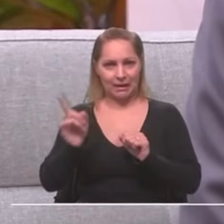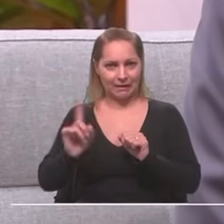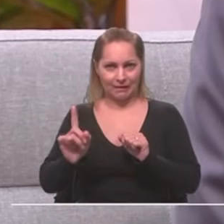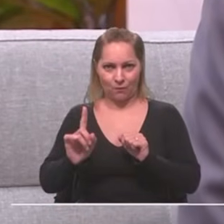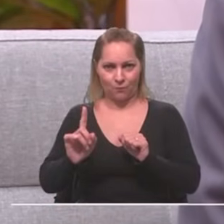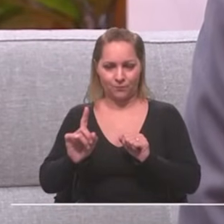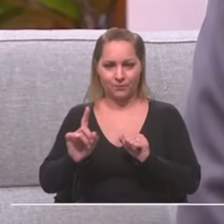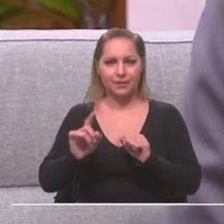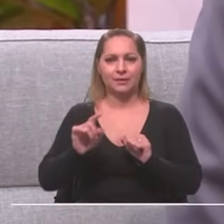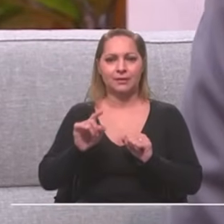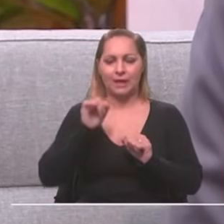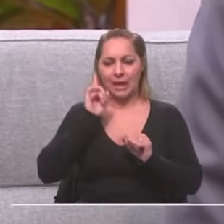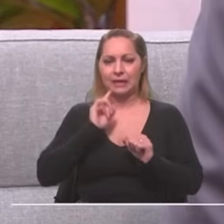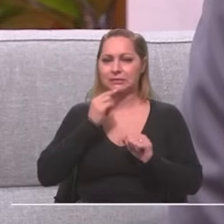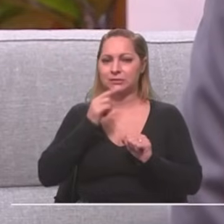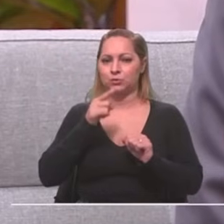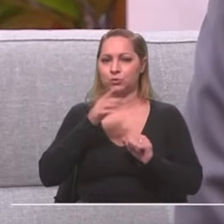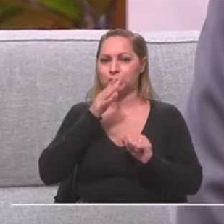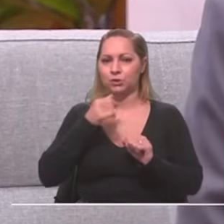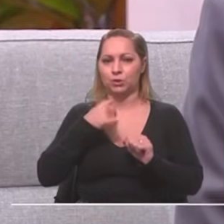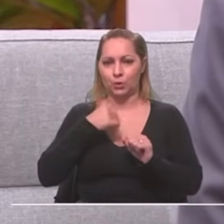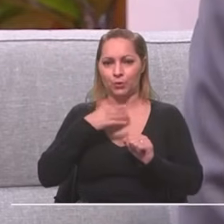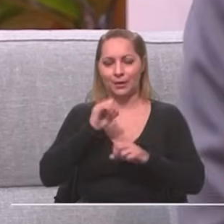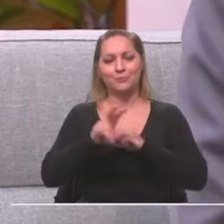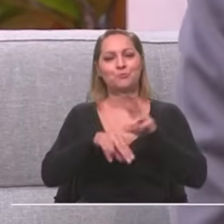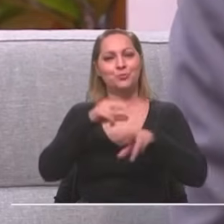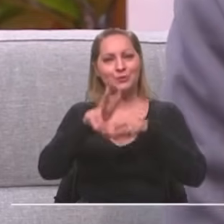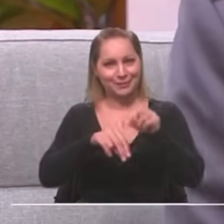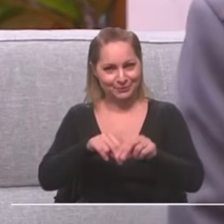a Francisca disse-me: mãe, tu tens que dizer que eu quero ser modelo,